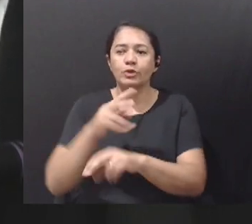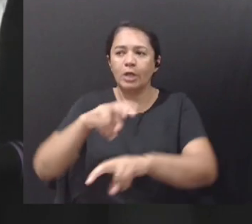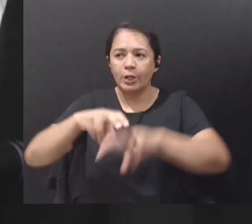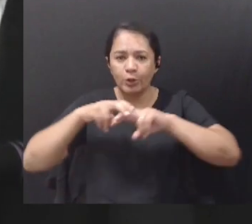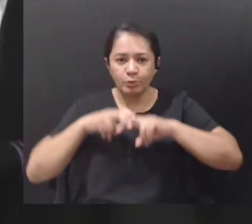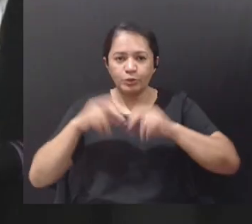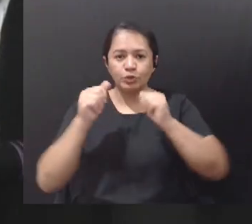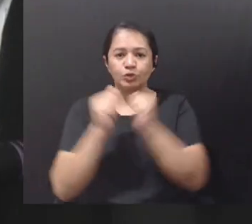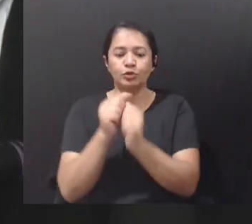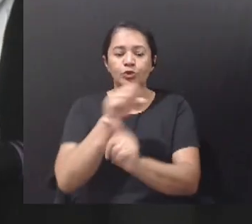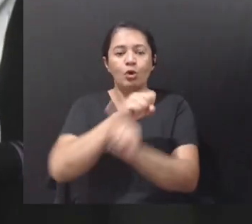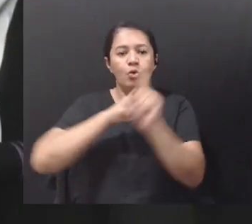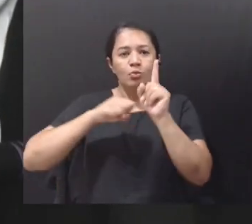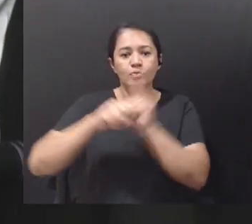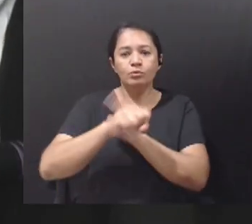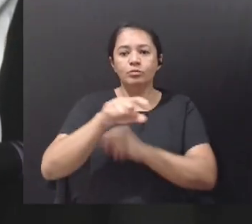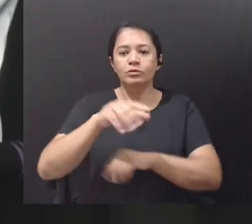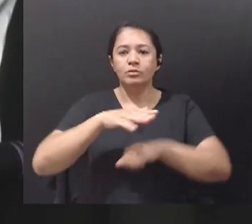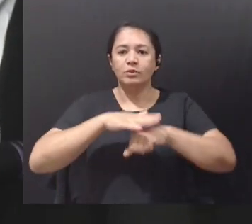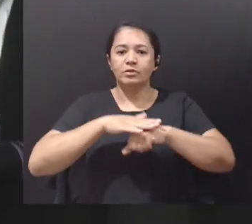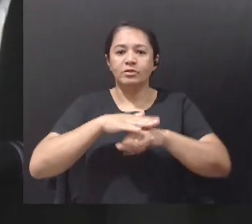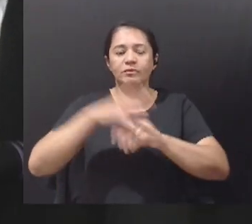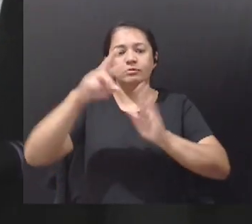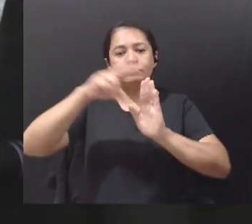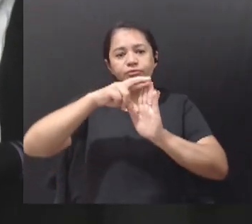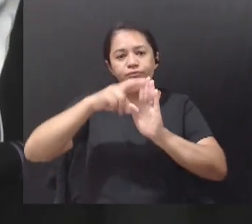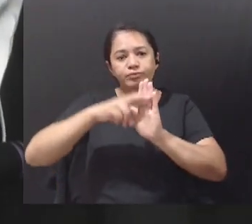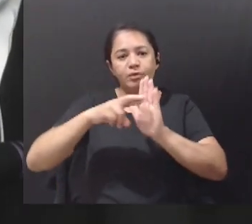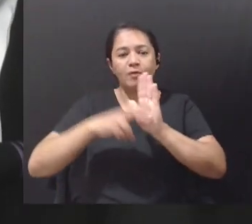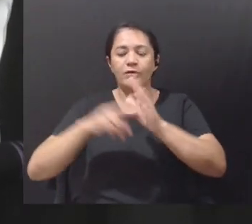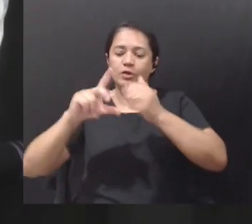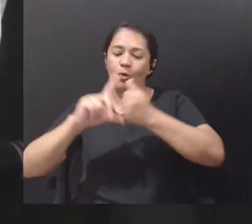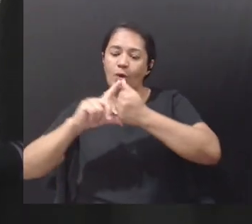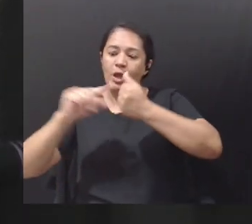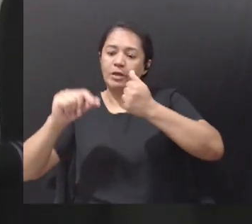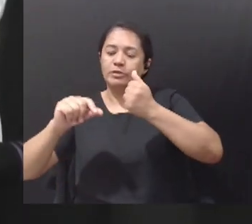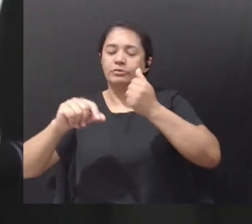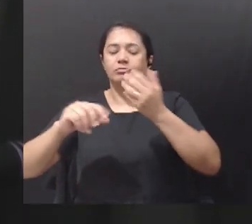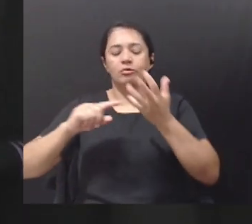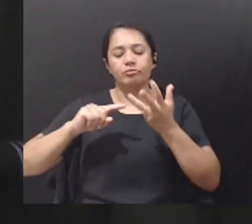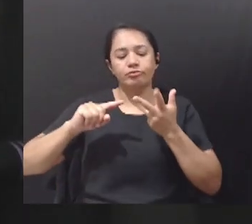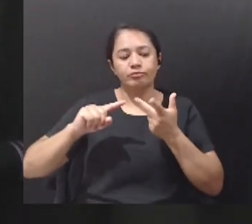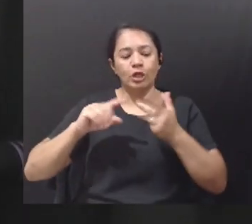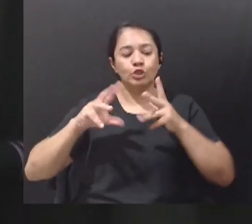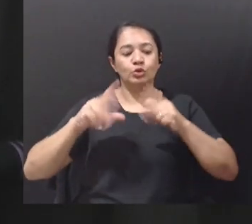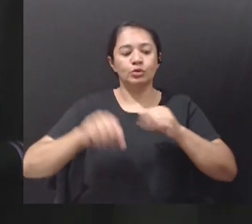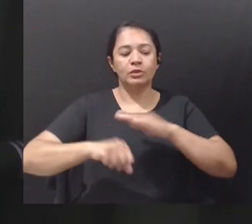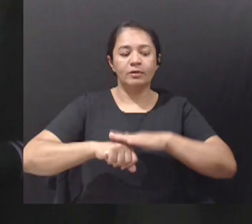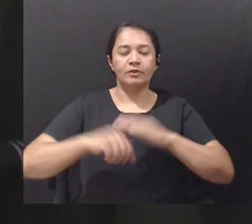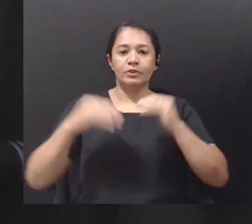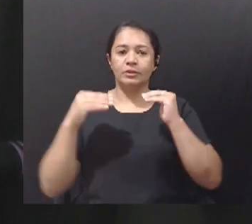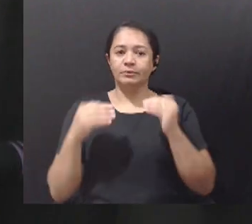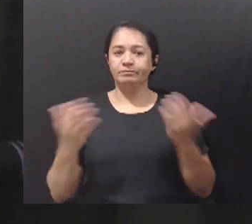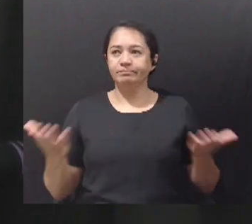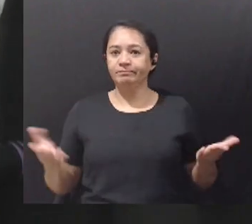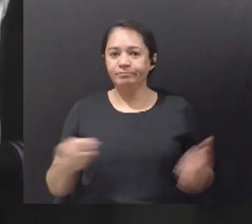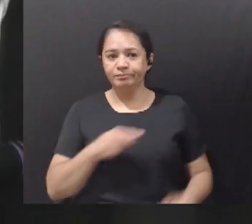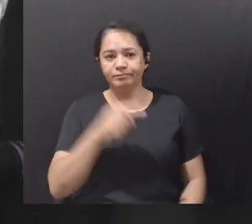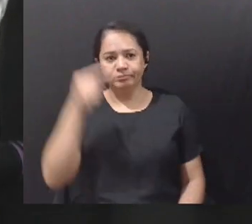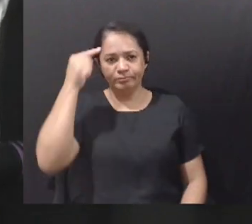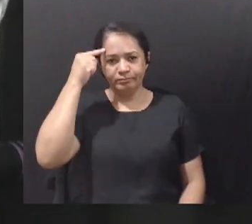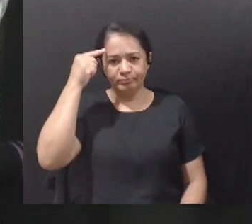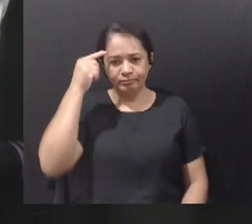Para você fazer uma norma, para você fazer um artigo, para você fazer um parágrafo, né? Aí você pensa na questão da